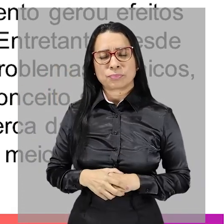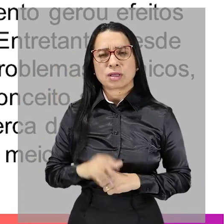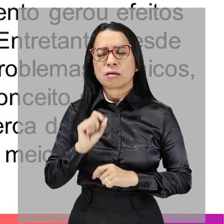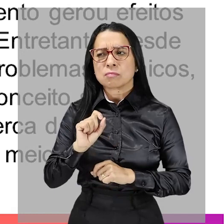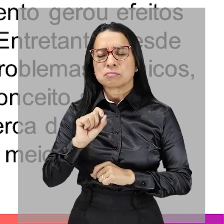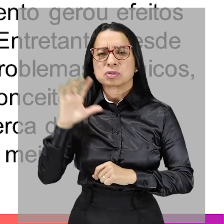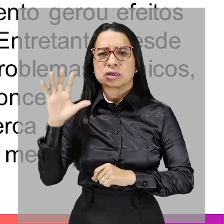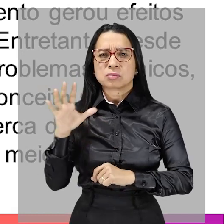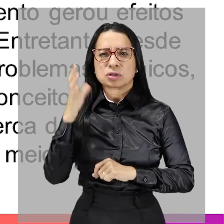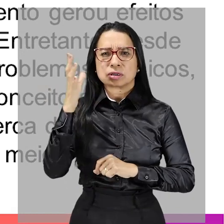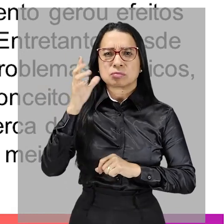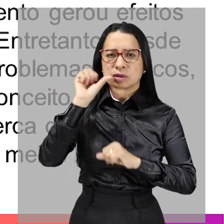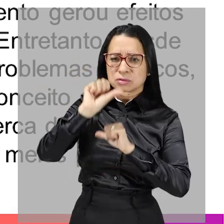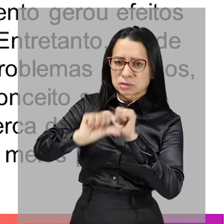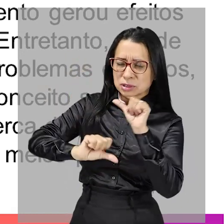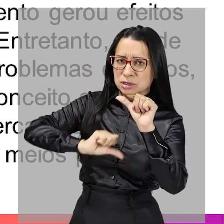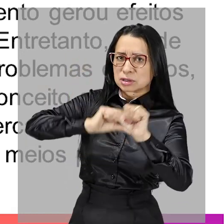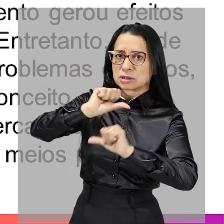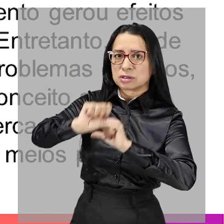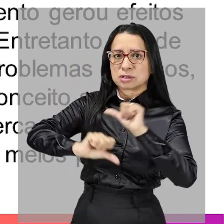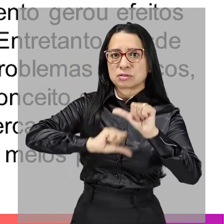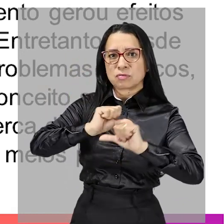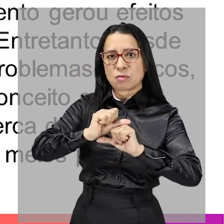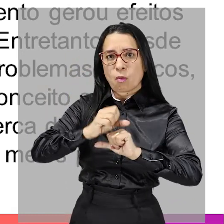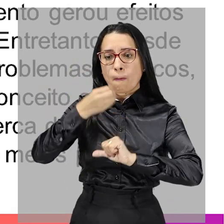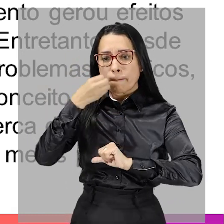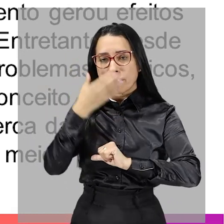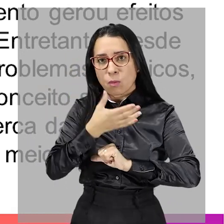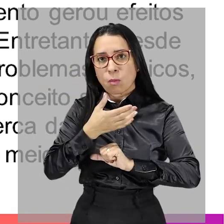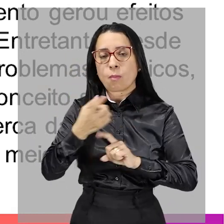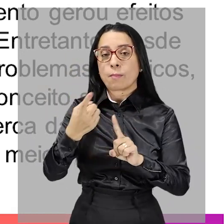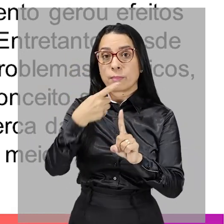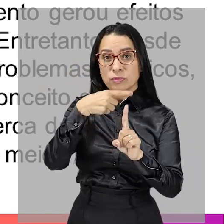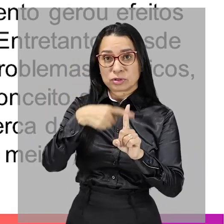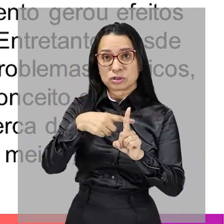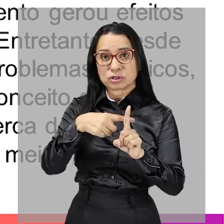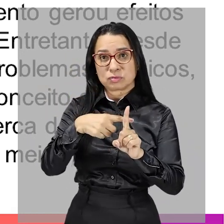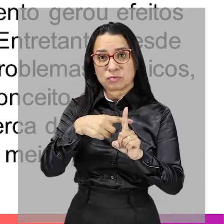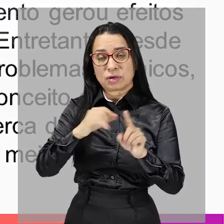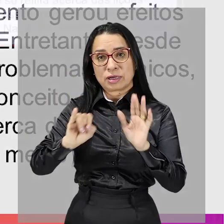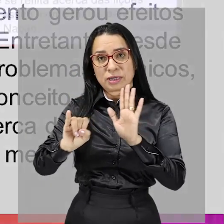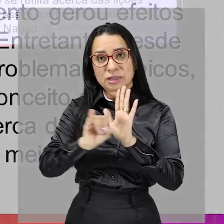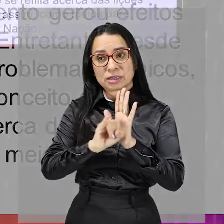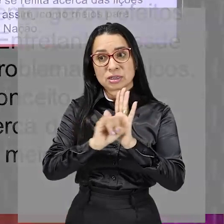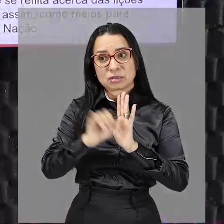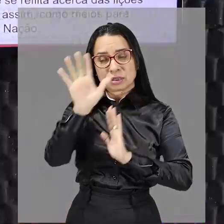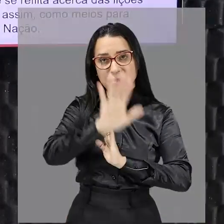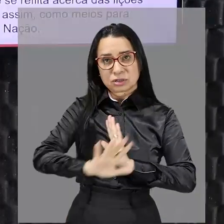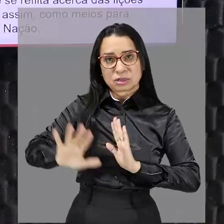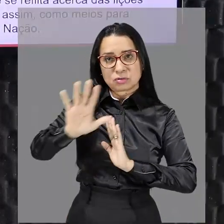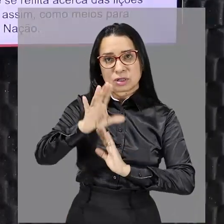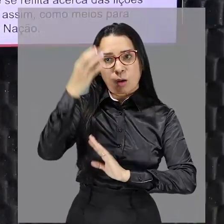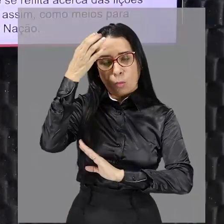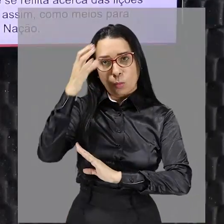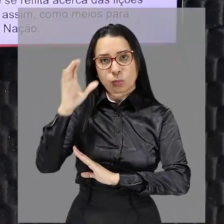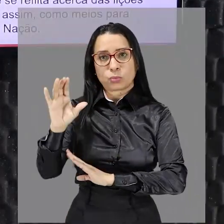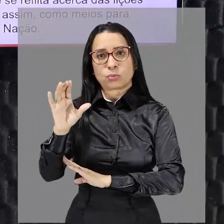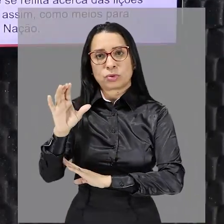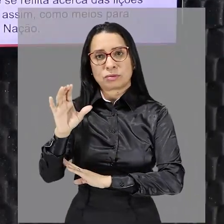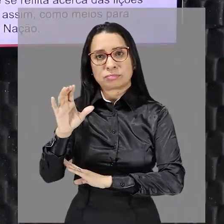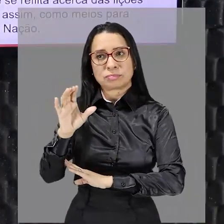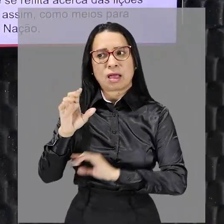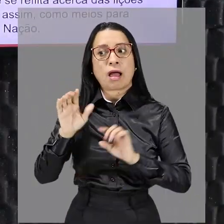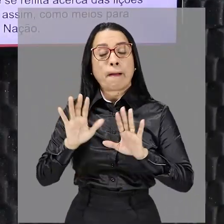cultura e para a identidade nacional. Entretanto, desde esse período, o tecido civil